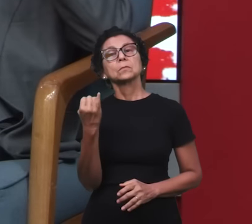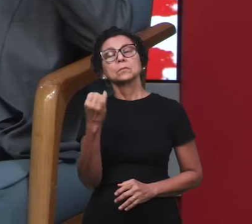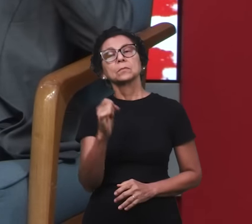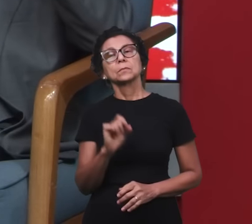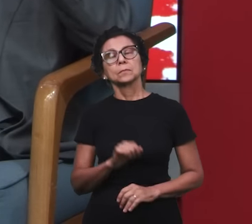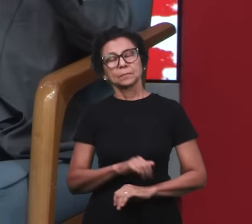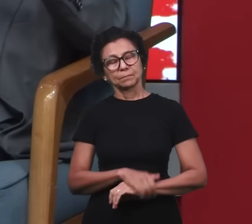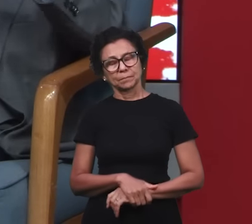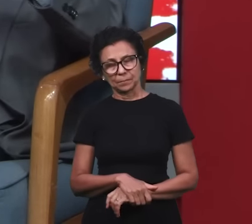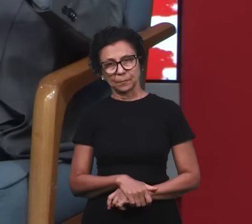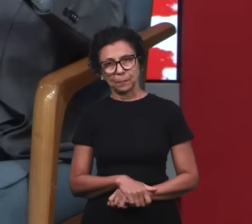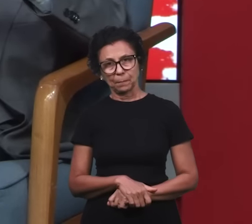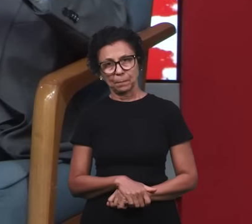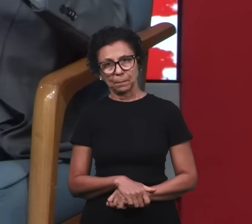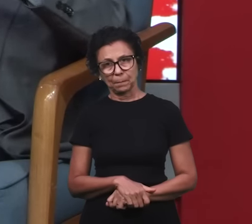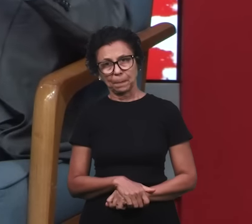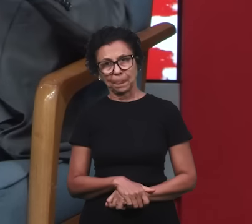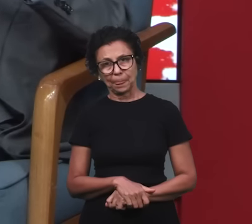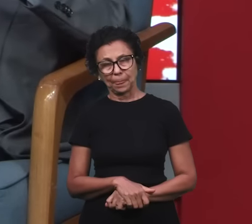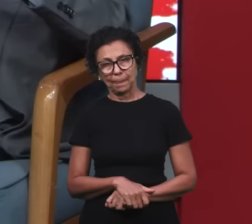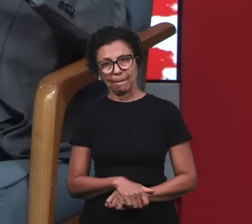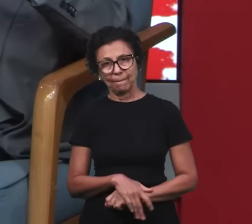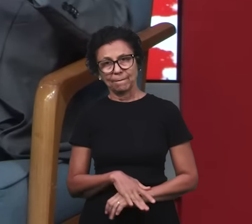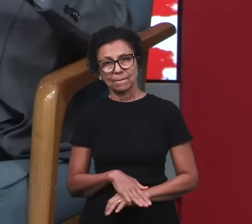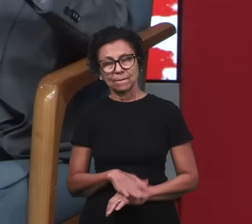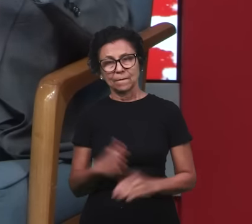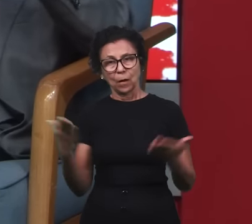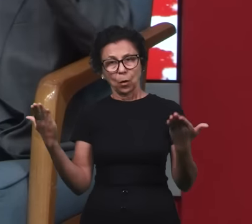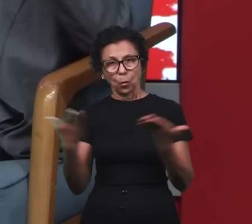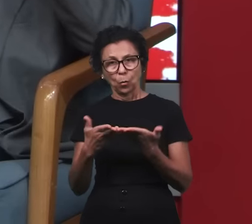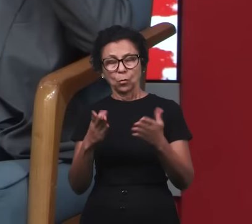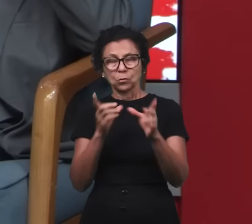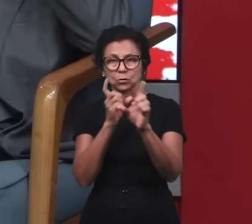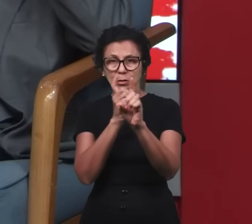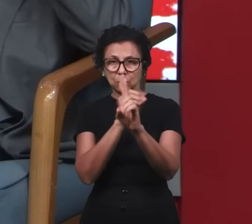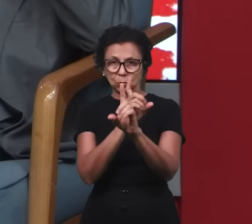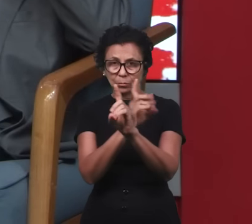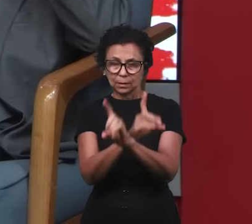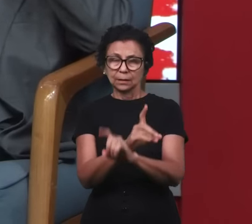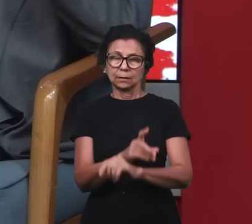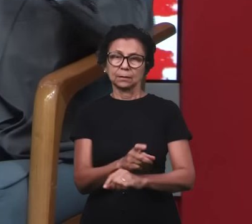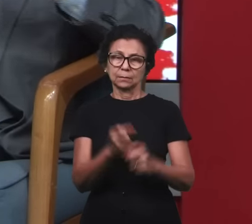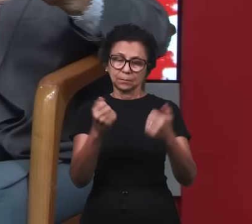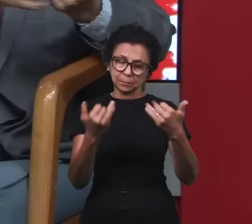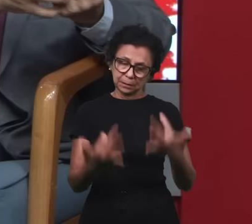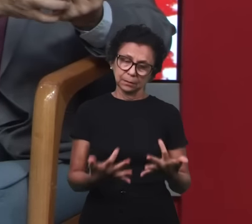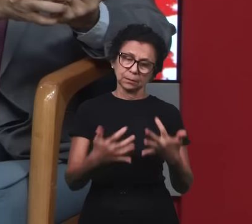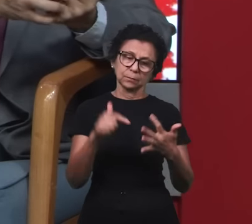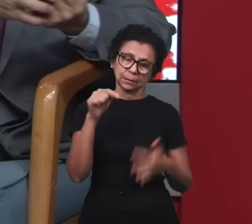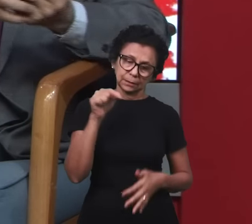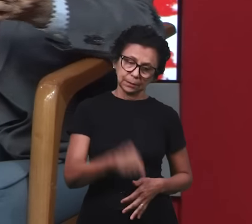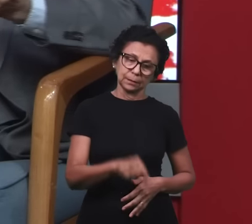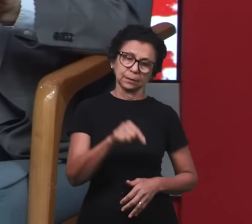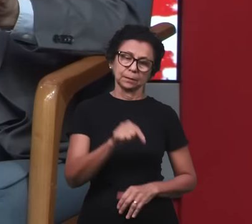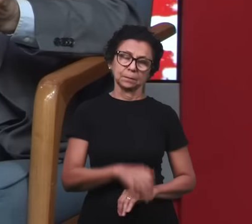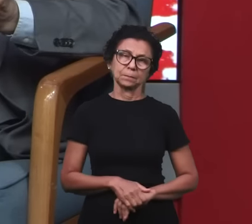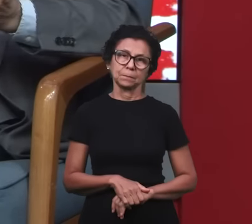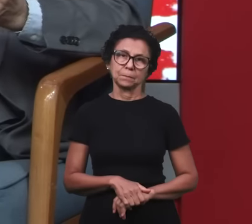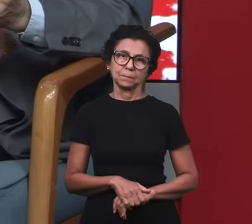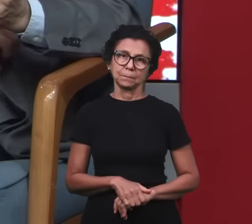para a doutrina que eu estou dizendo e comecei a falar aqui? Por que então o